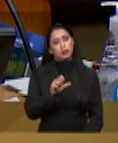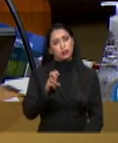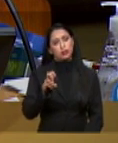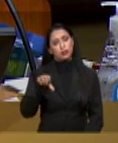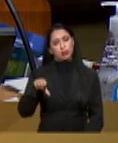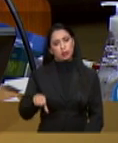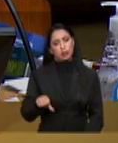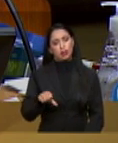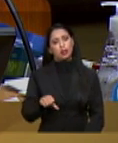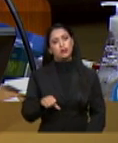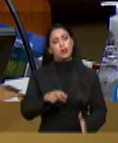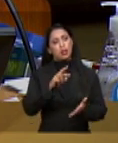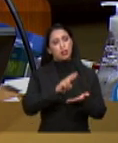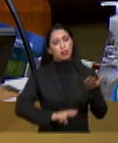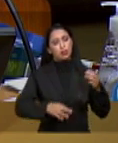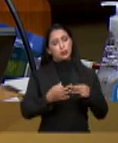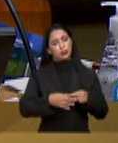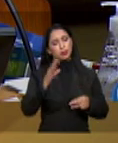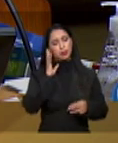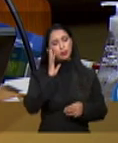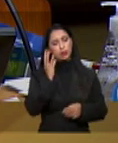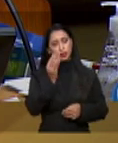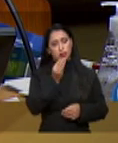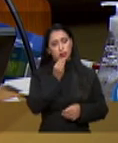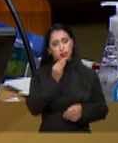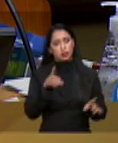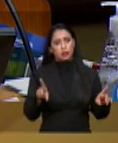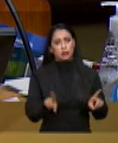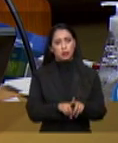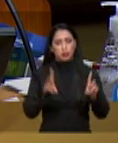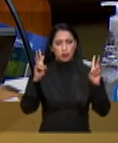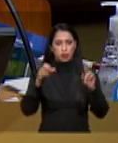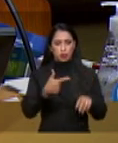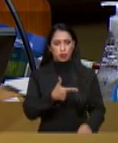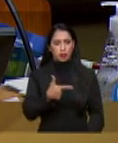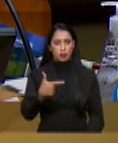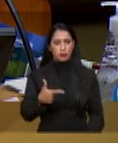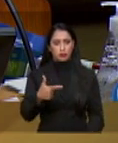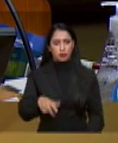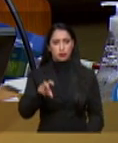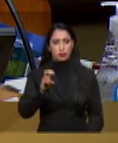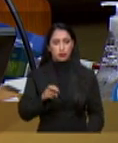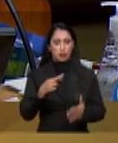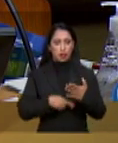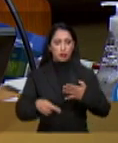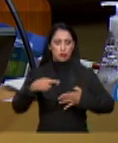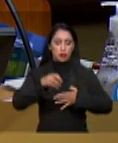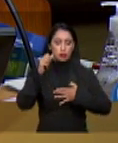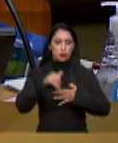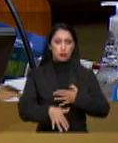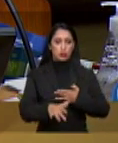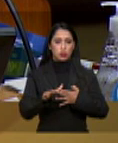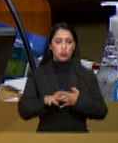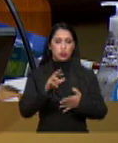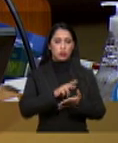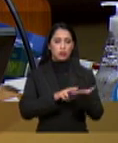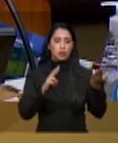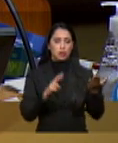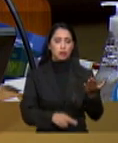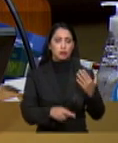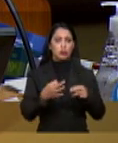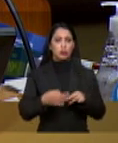do ministro Dias Toffoli, assim como no tema 225 da repercussão geral, sob a relatoria